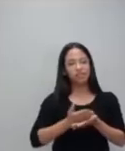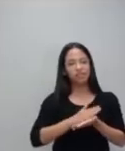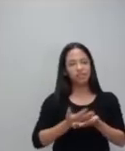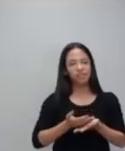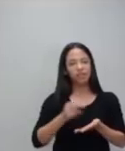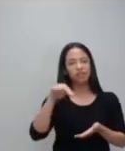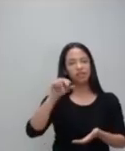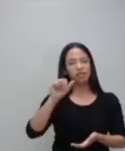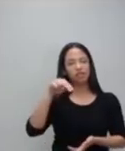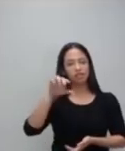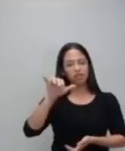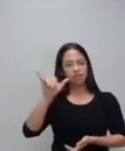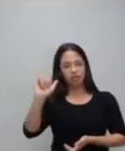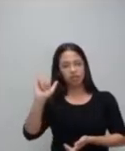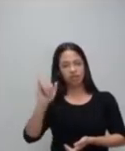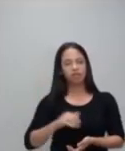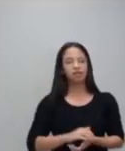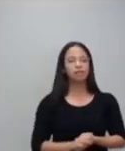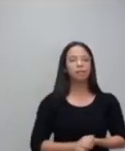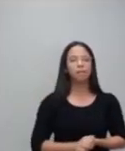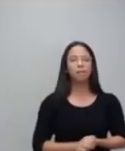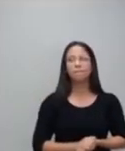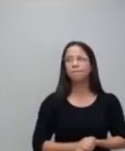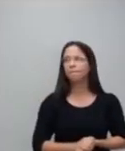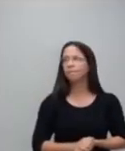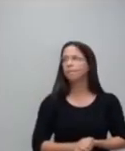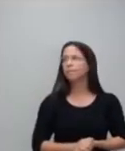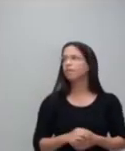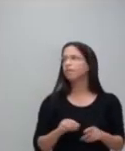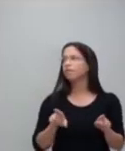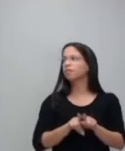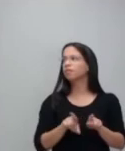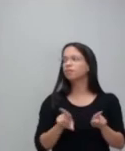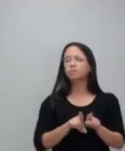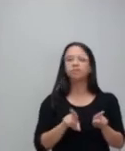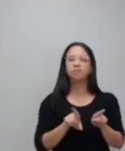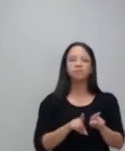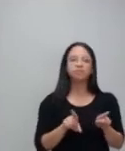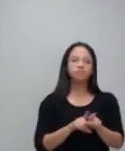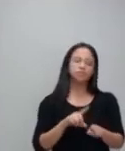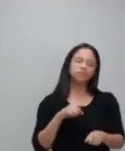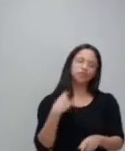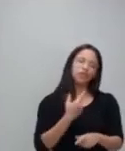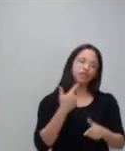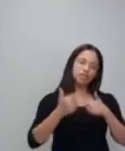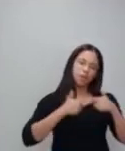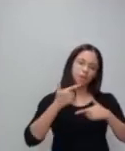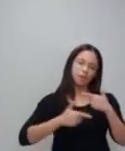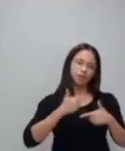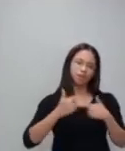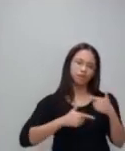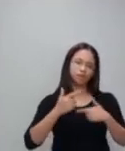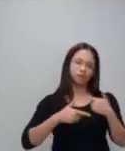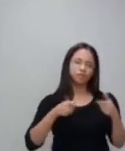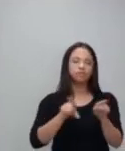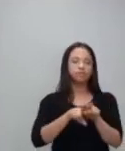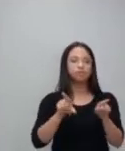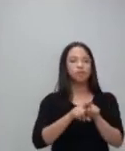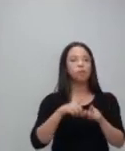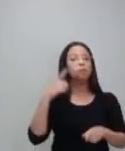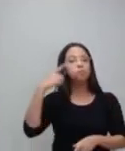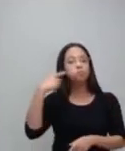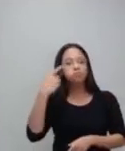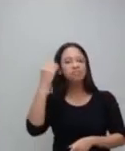o ministro acrescentou ainda que é juridicamente viável a ação na medida em que esta pretensão está